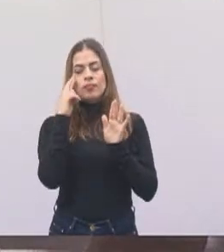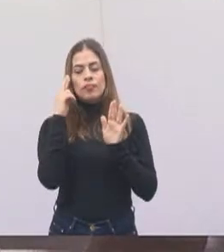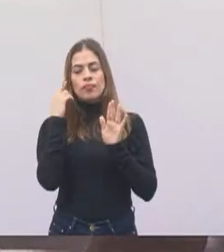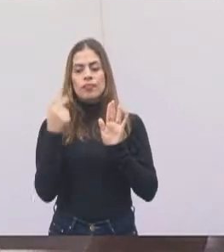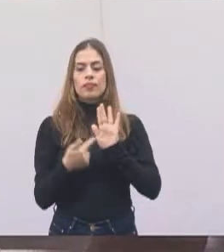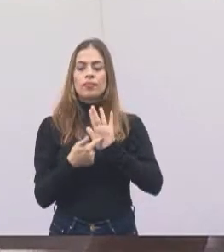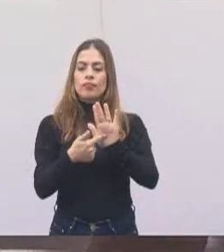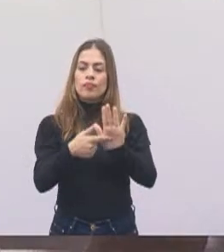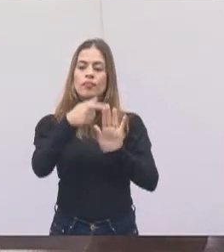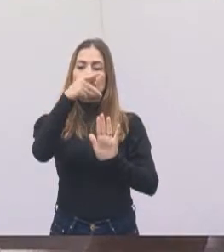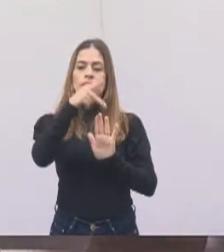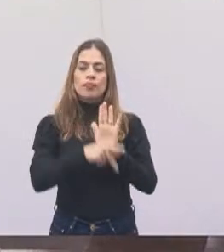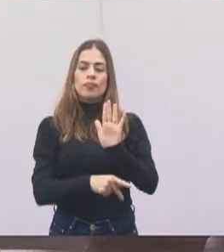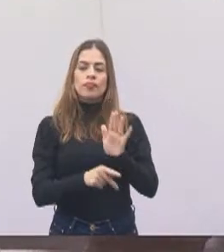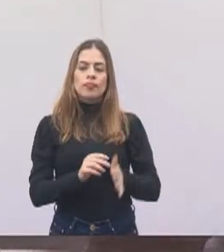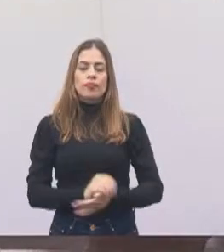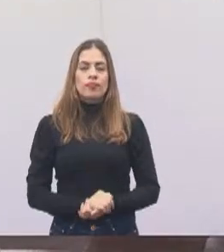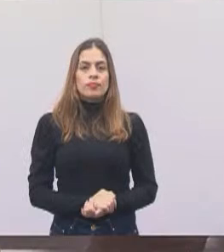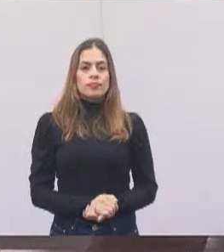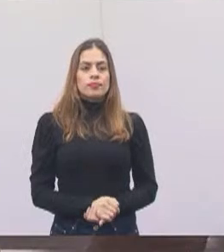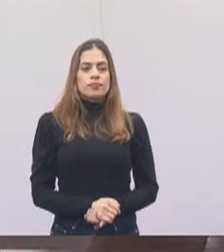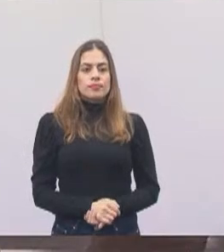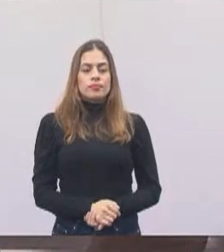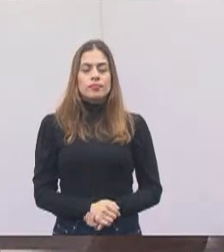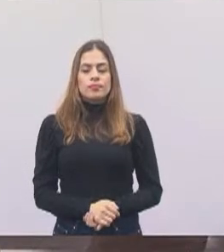Apresentação do projeto.